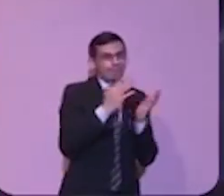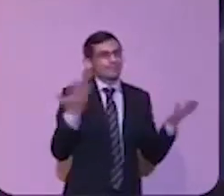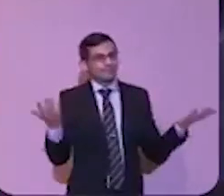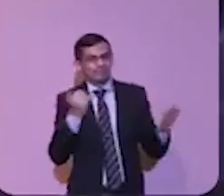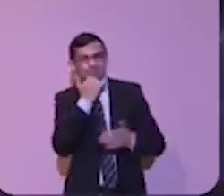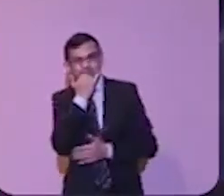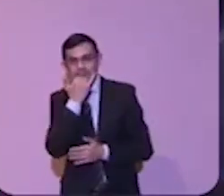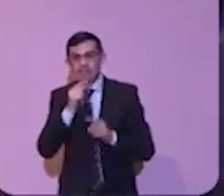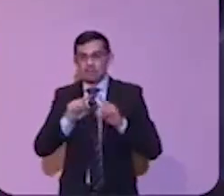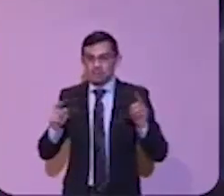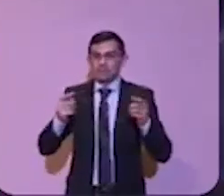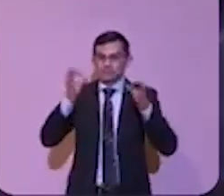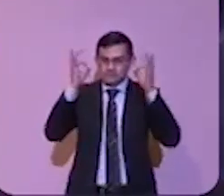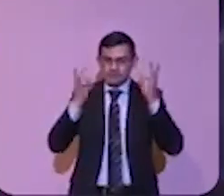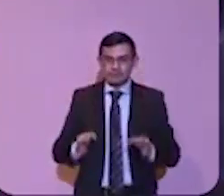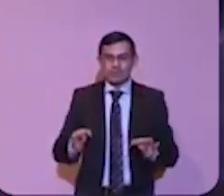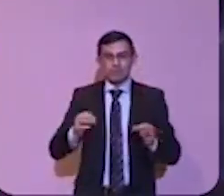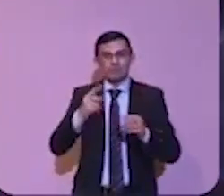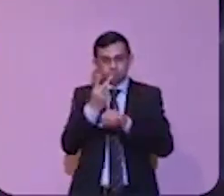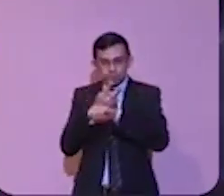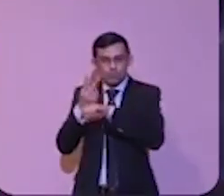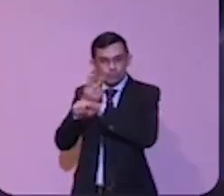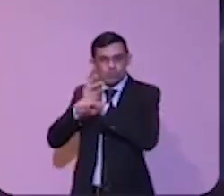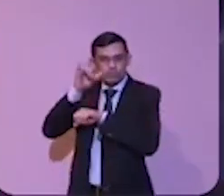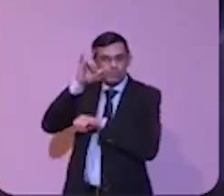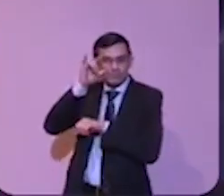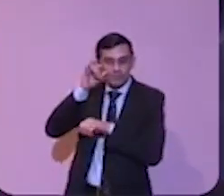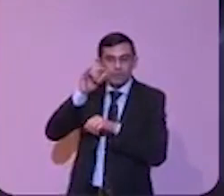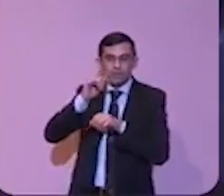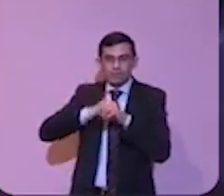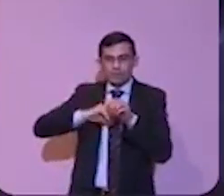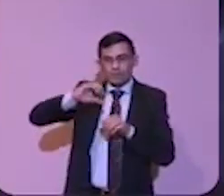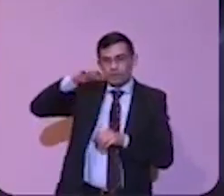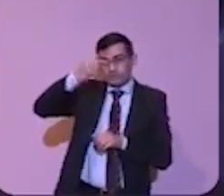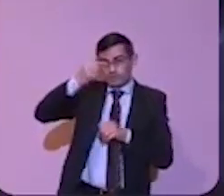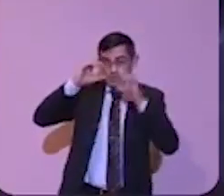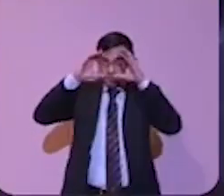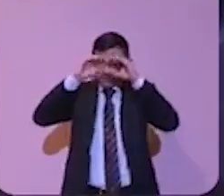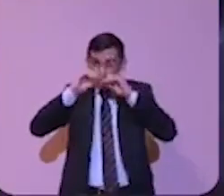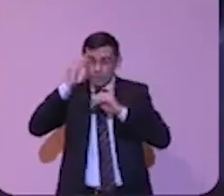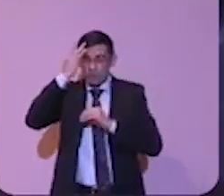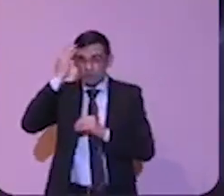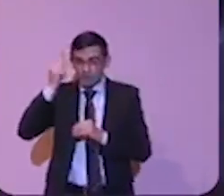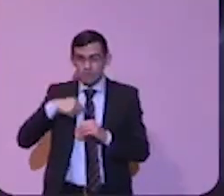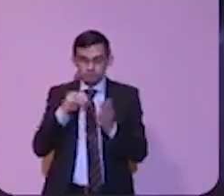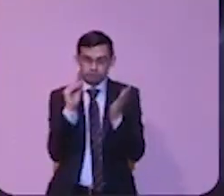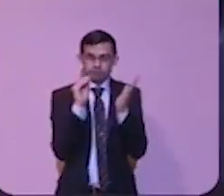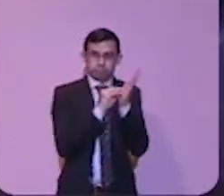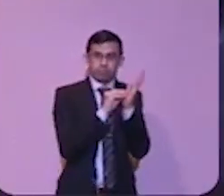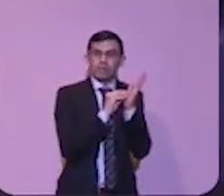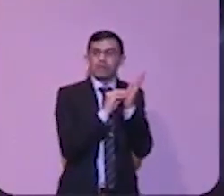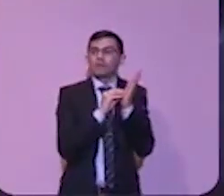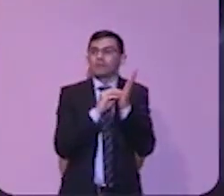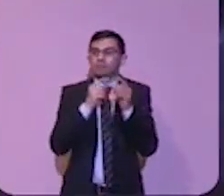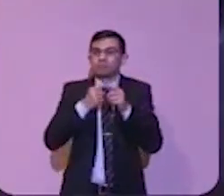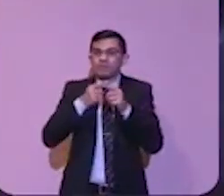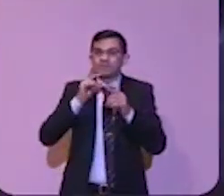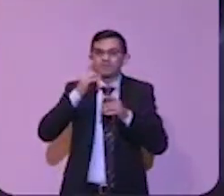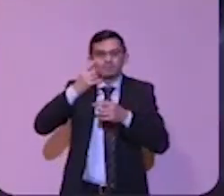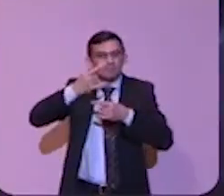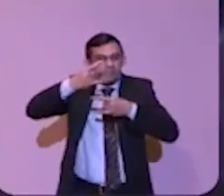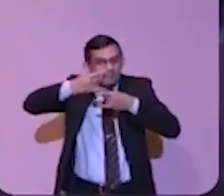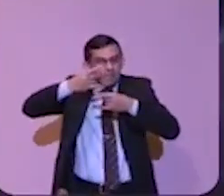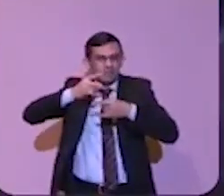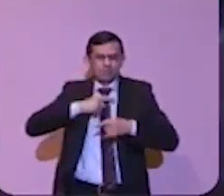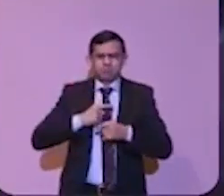nome, mas é @PascoalPiragini, sim, às 19 horas amanhã, então coloca na tua agenda, que esse negócio de live agora,